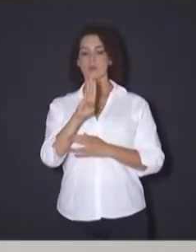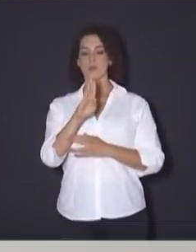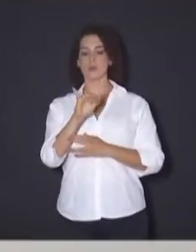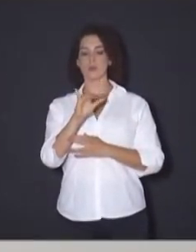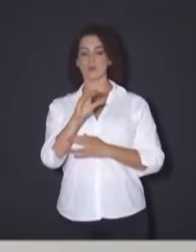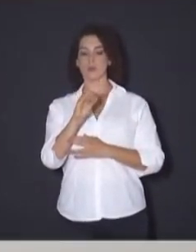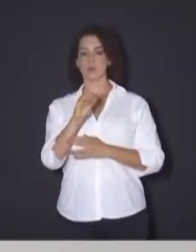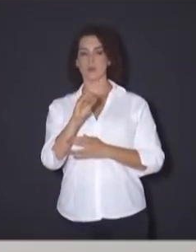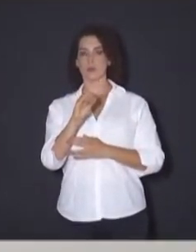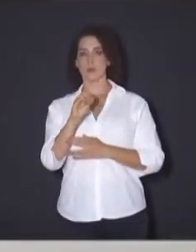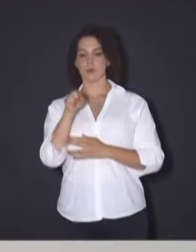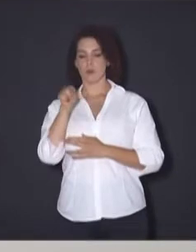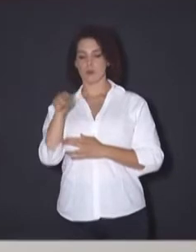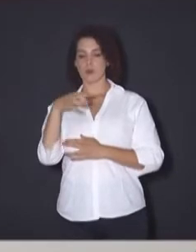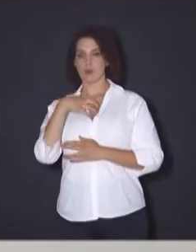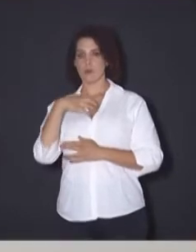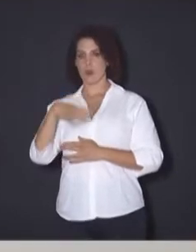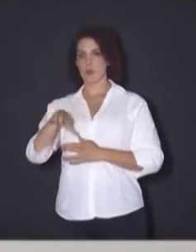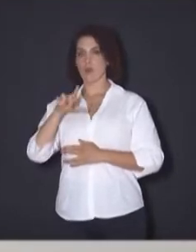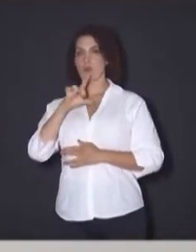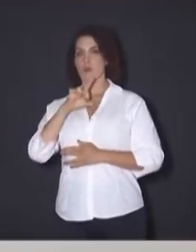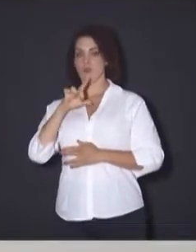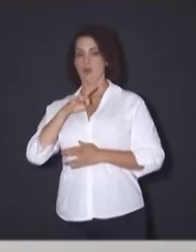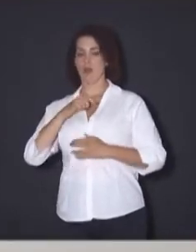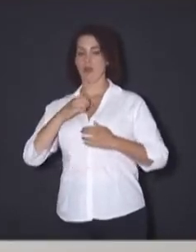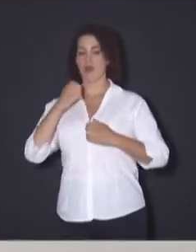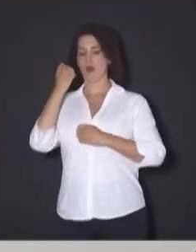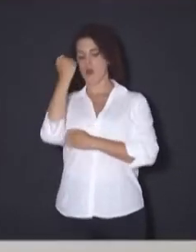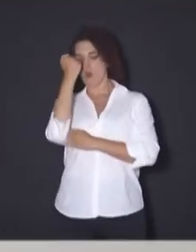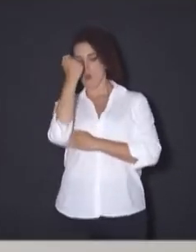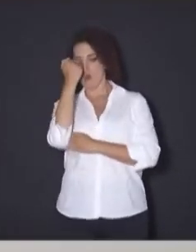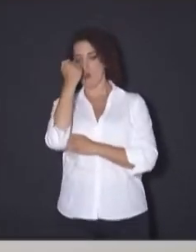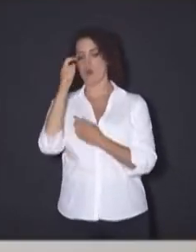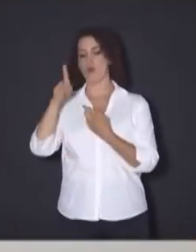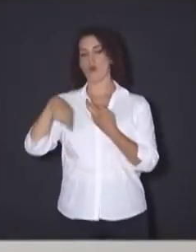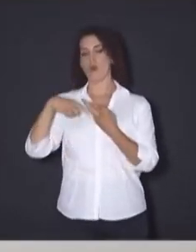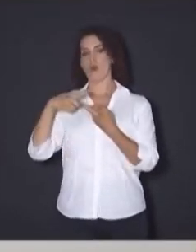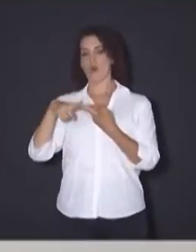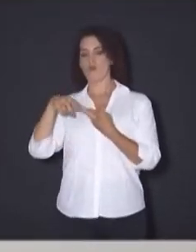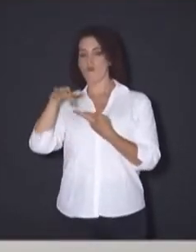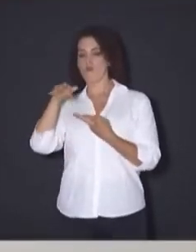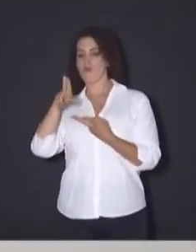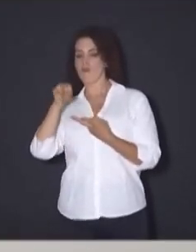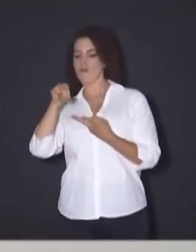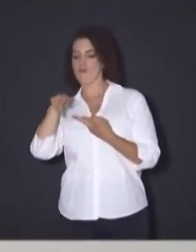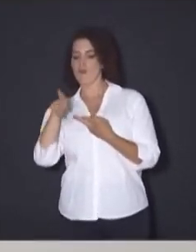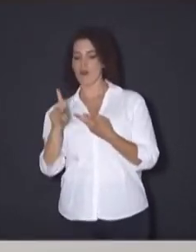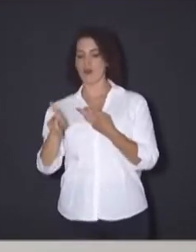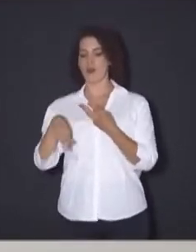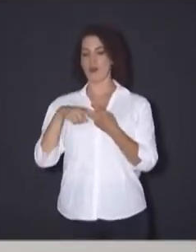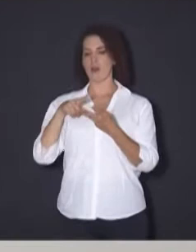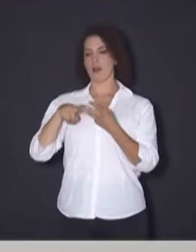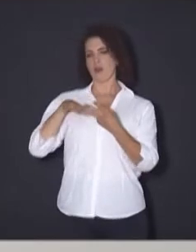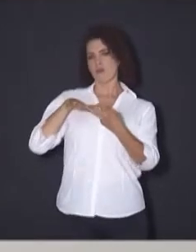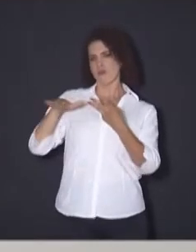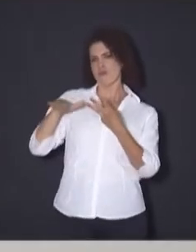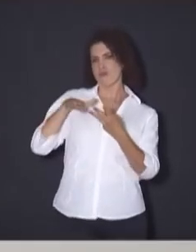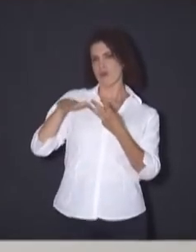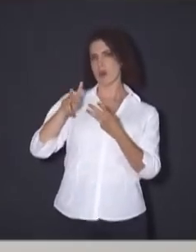do arrocha ao funk o pagode o hip hop o samba